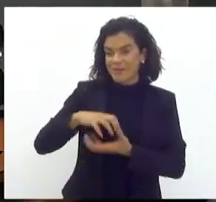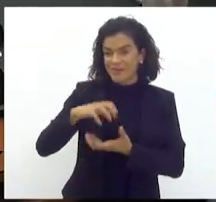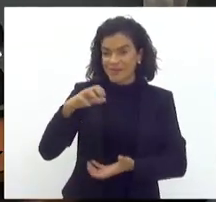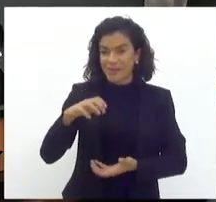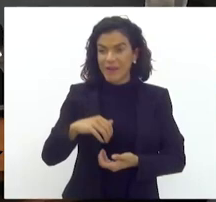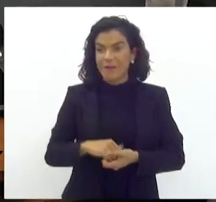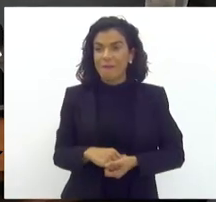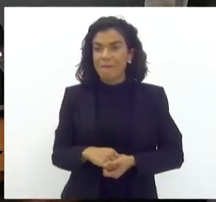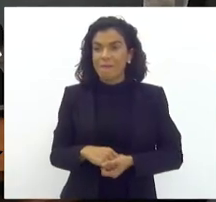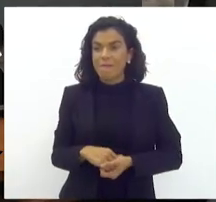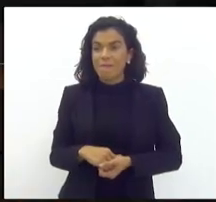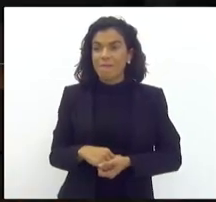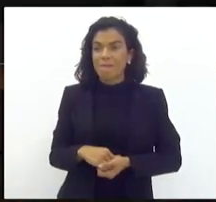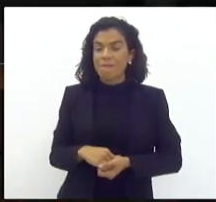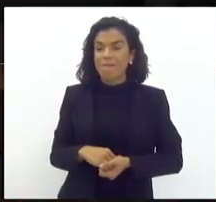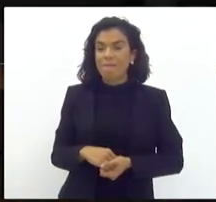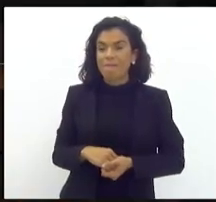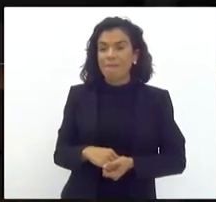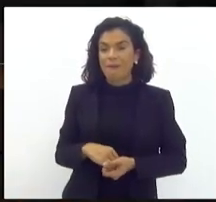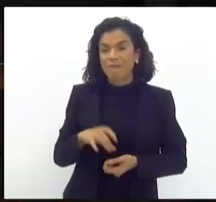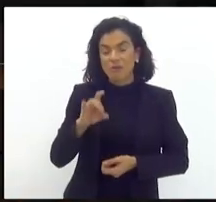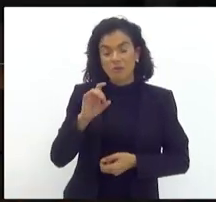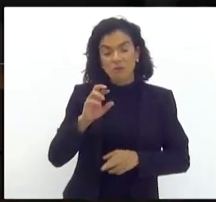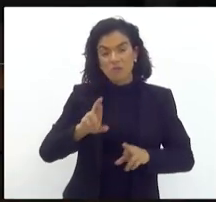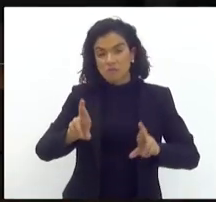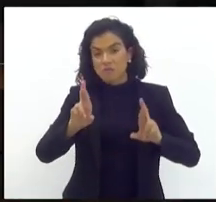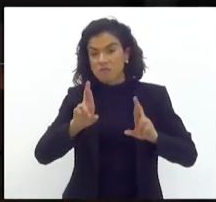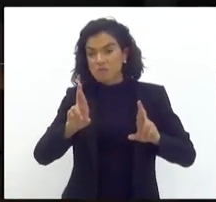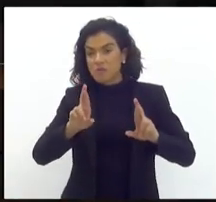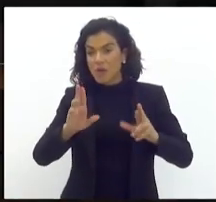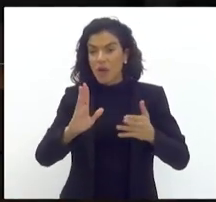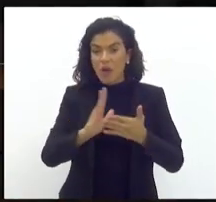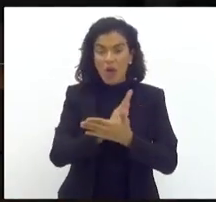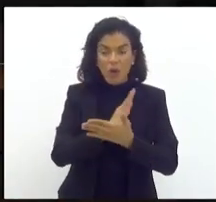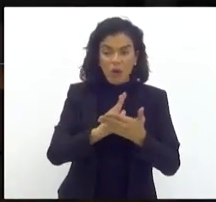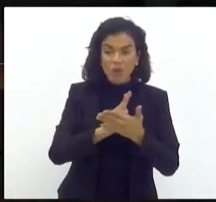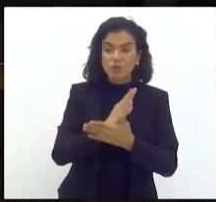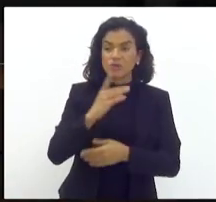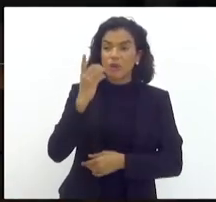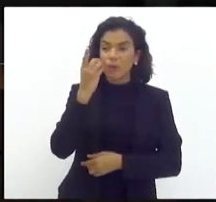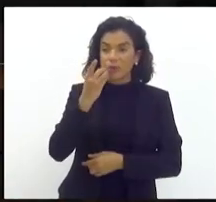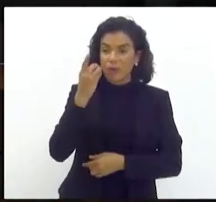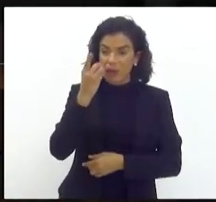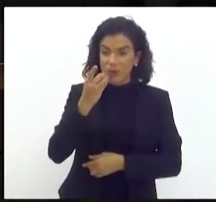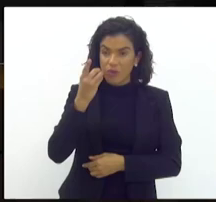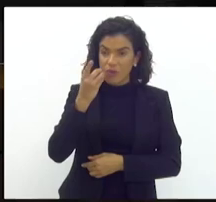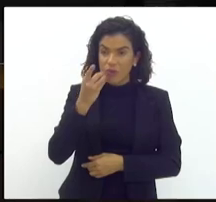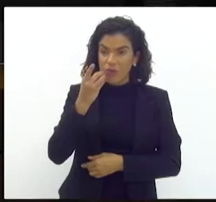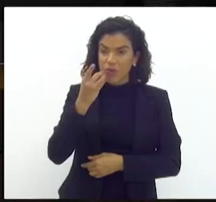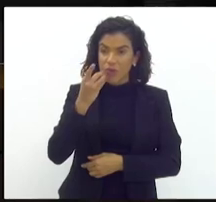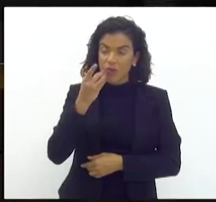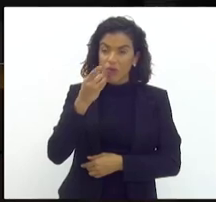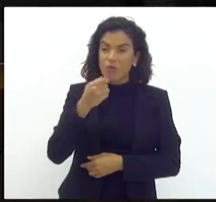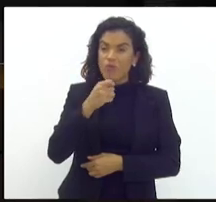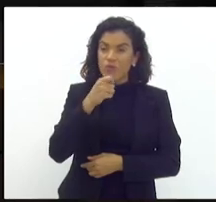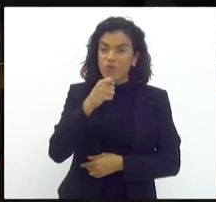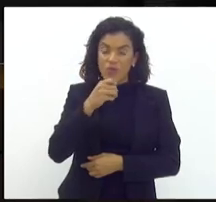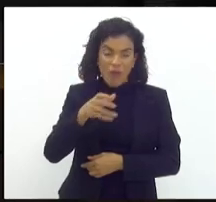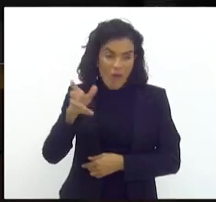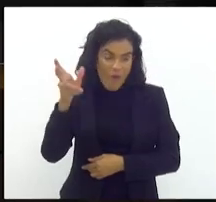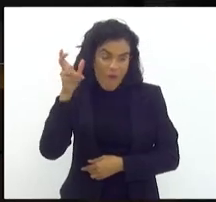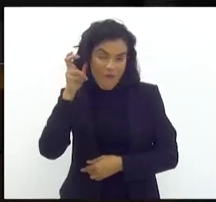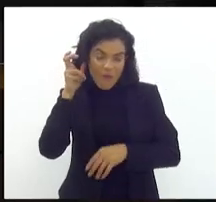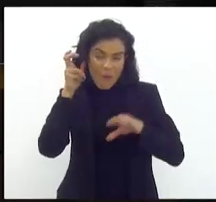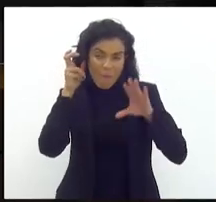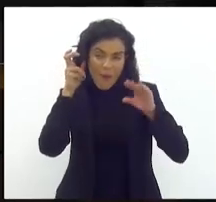bom eu só espero que alguns poucos parlamentares não tenha ouvido a sua fala